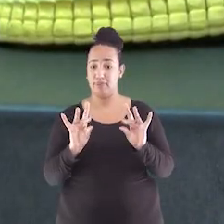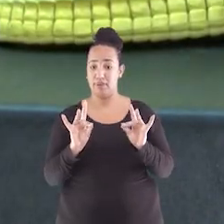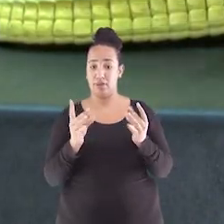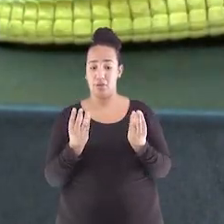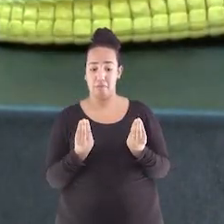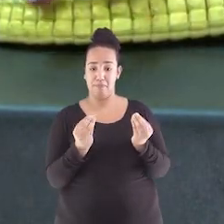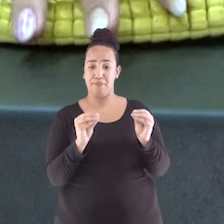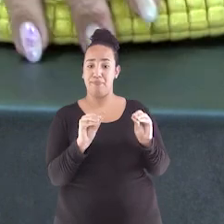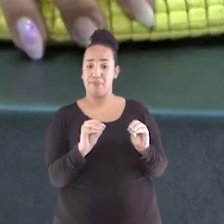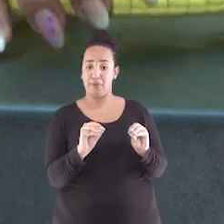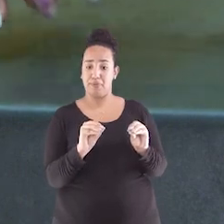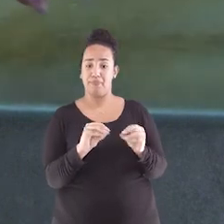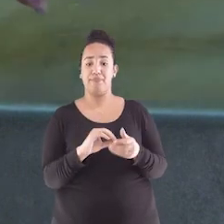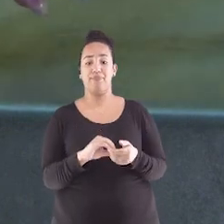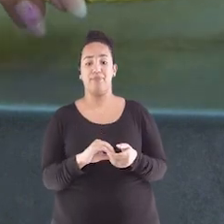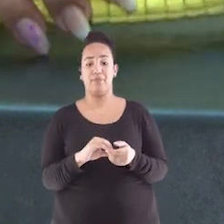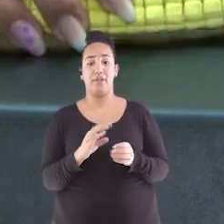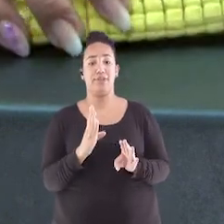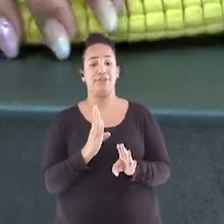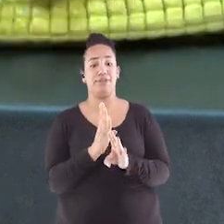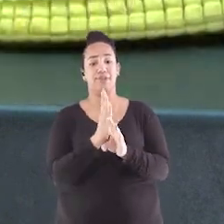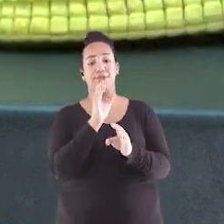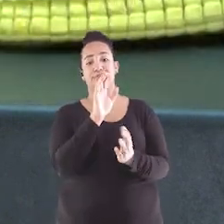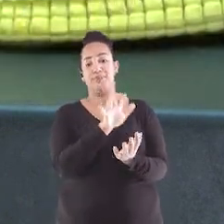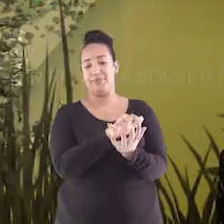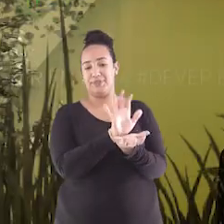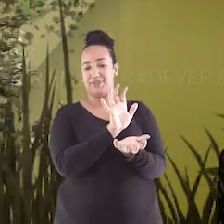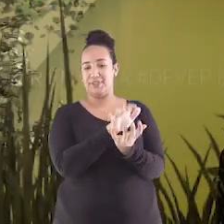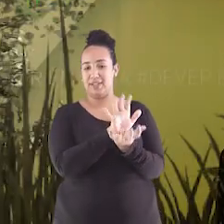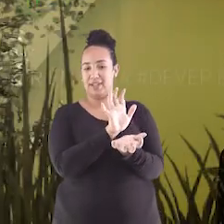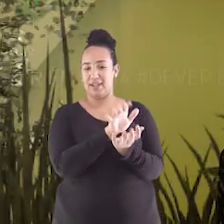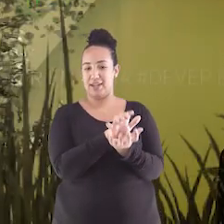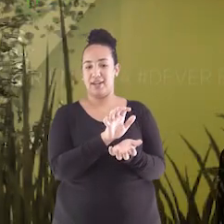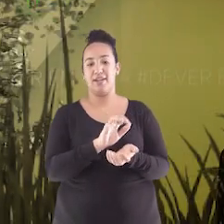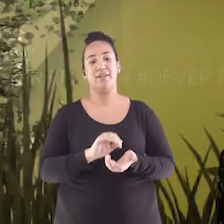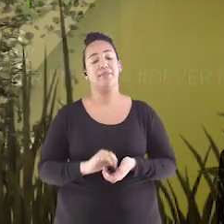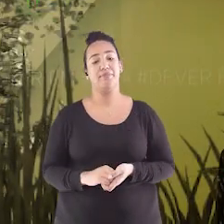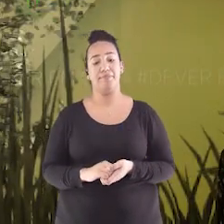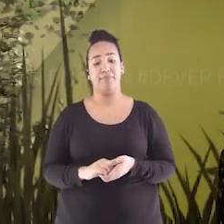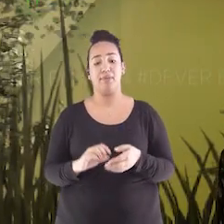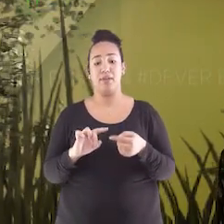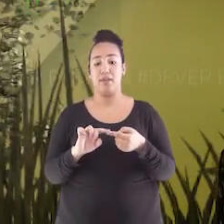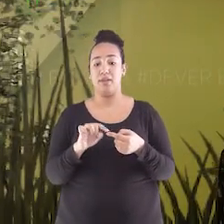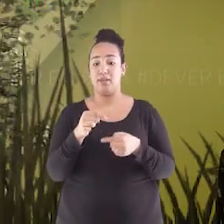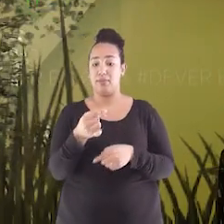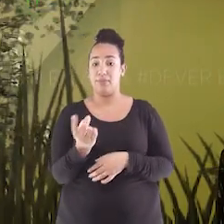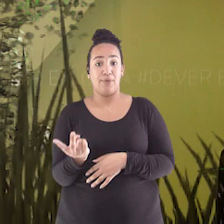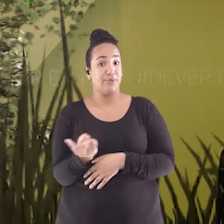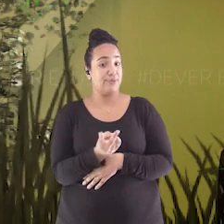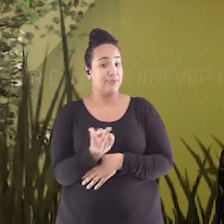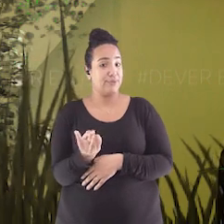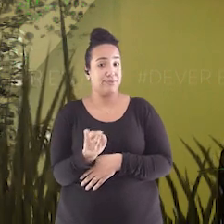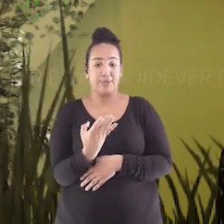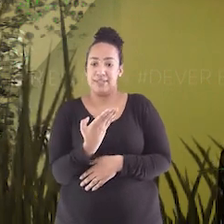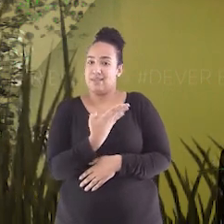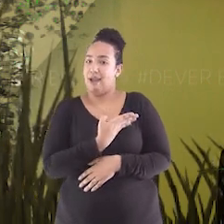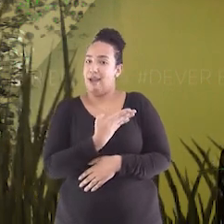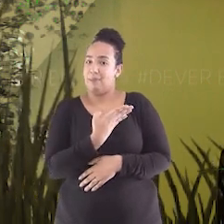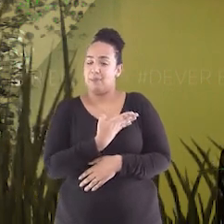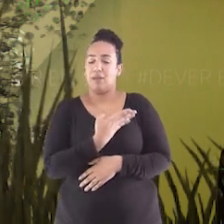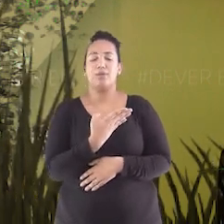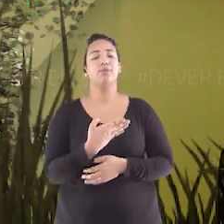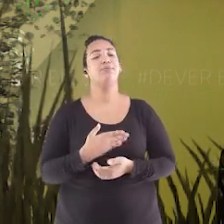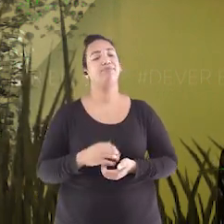Que ele descobriu ser um jacaré. E depois disso, os dois se tornaram grandes